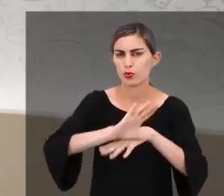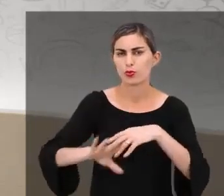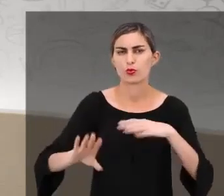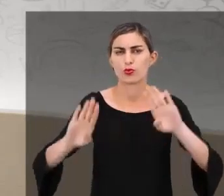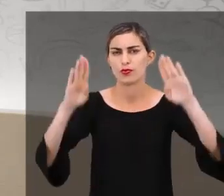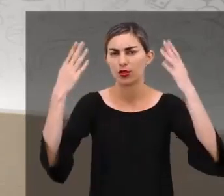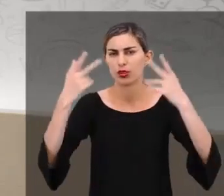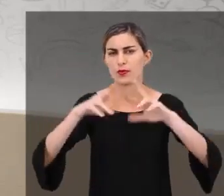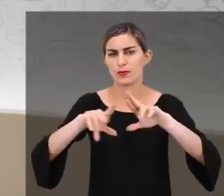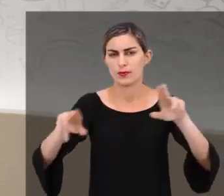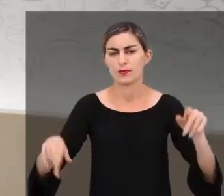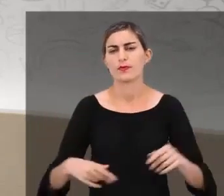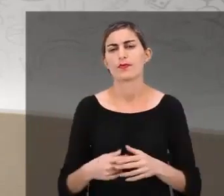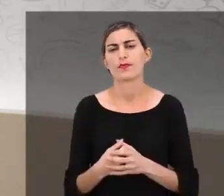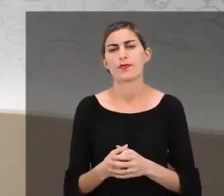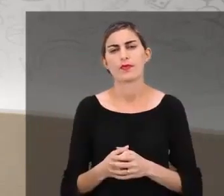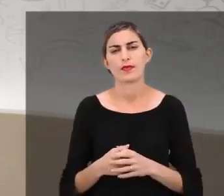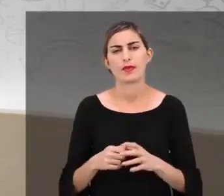outros.